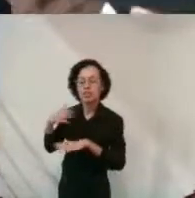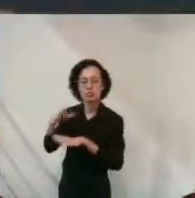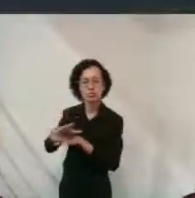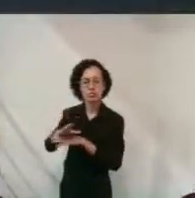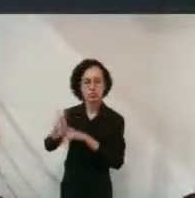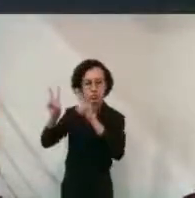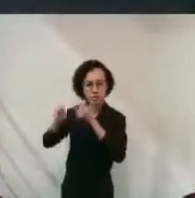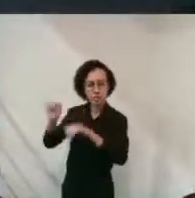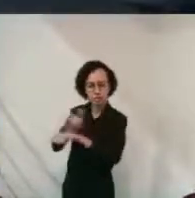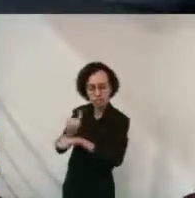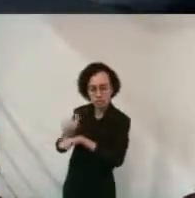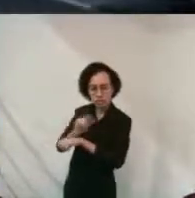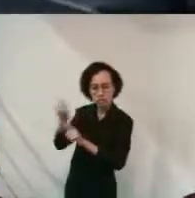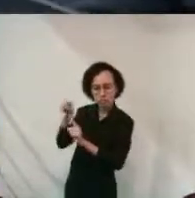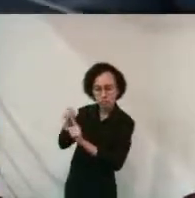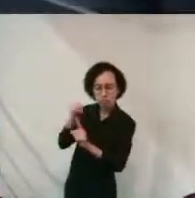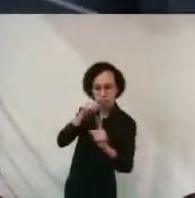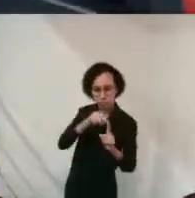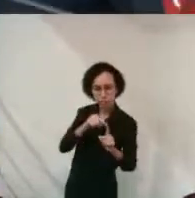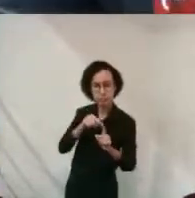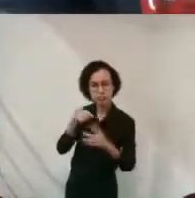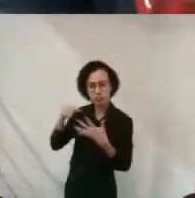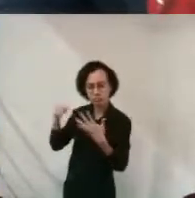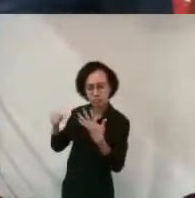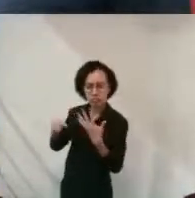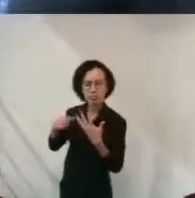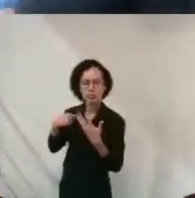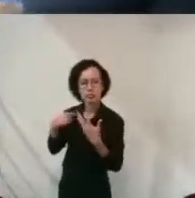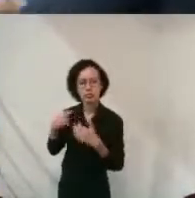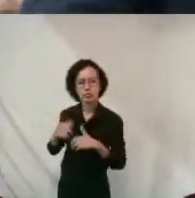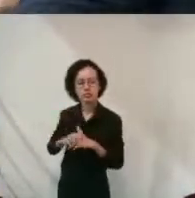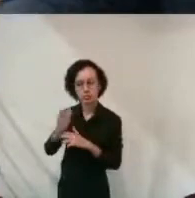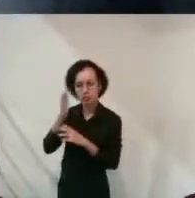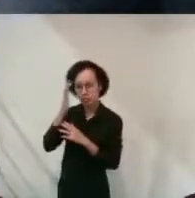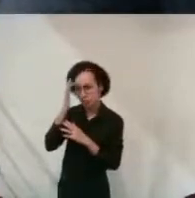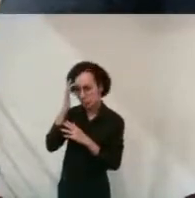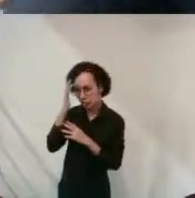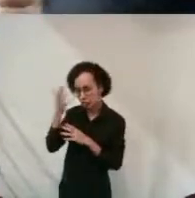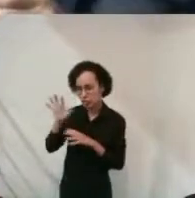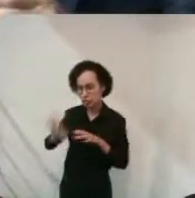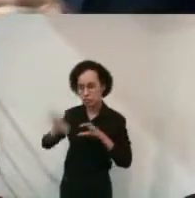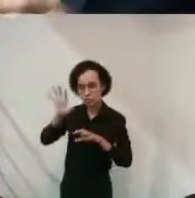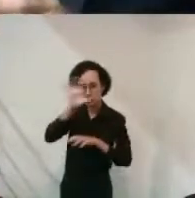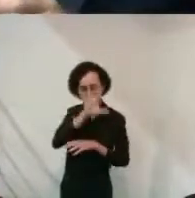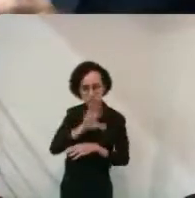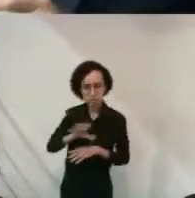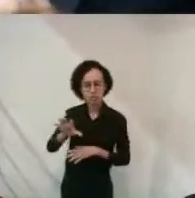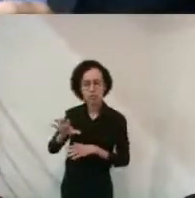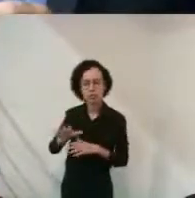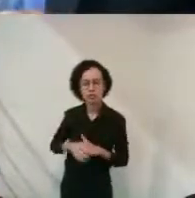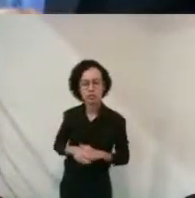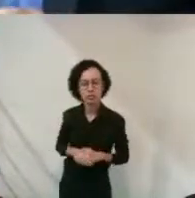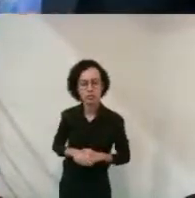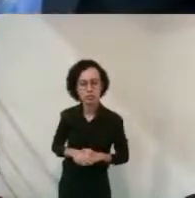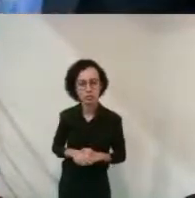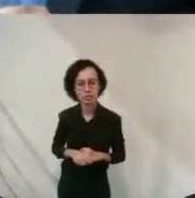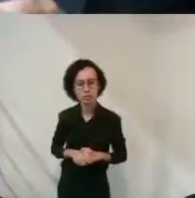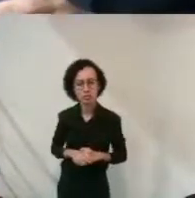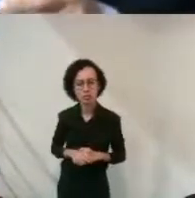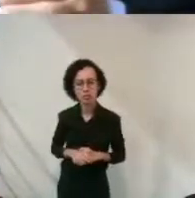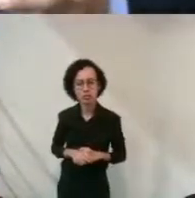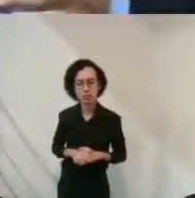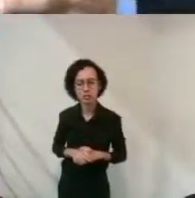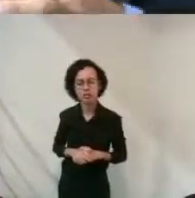estratégia específica que me coube foi soluções regionalizadas, né? Com a finalidade de atender a crescente demandas sociais,